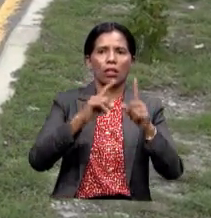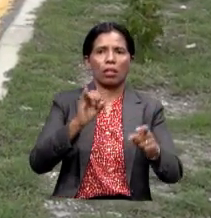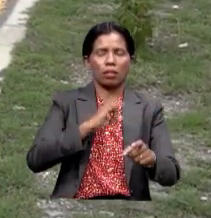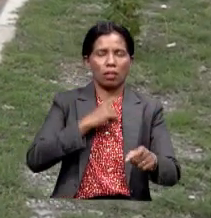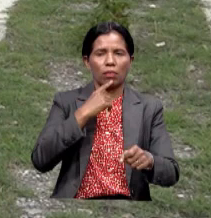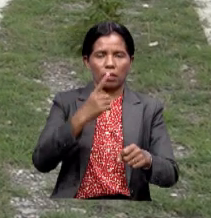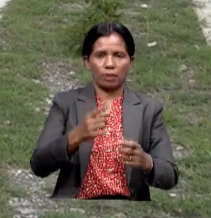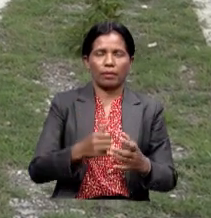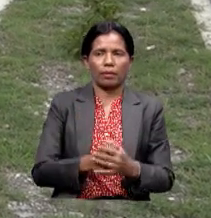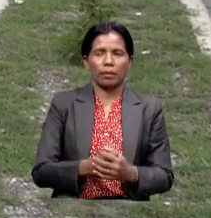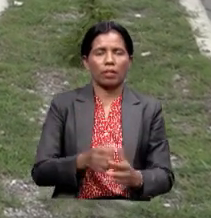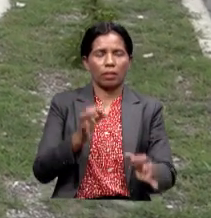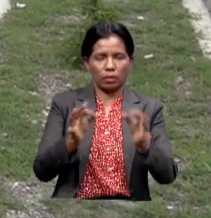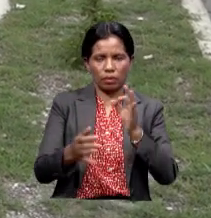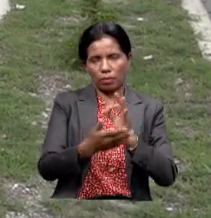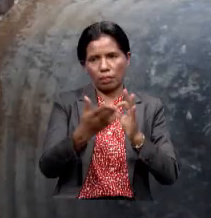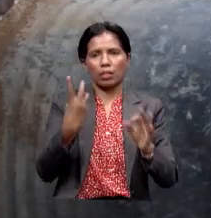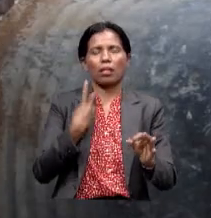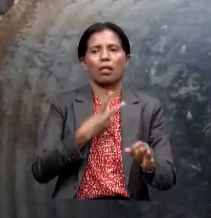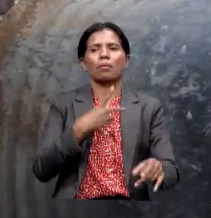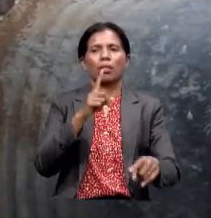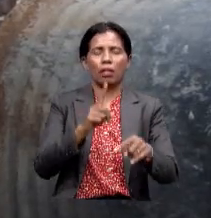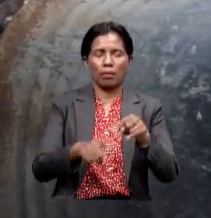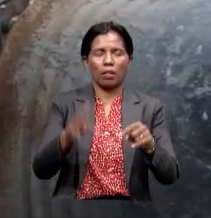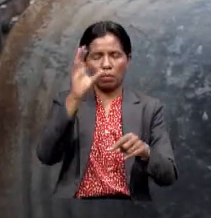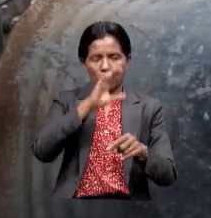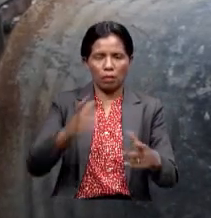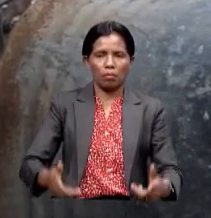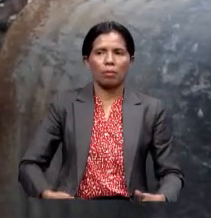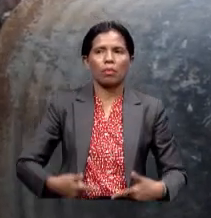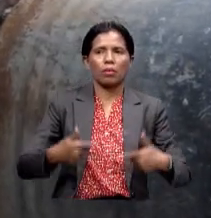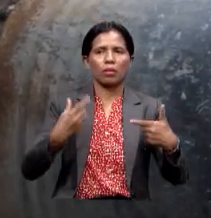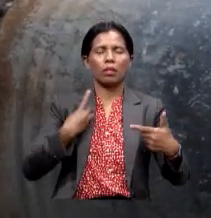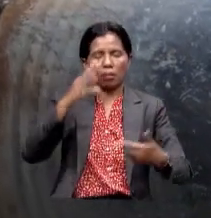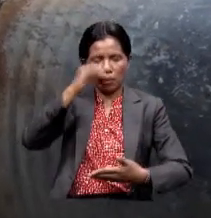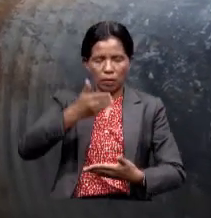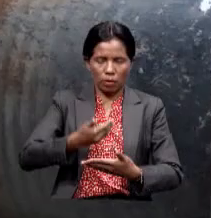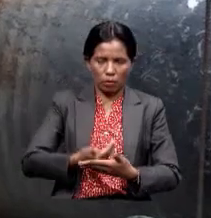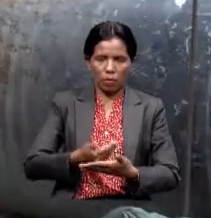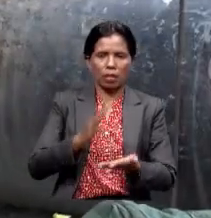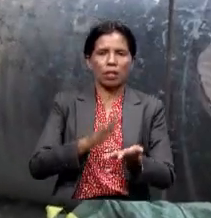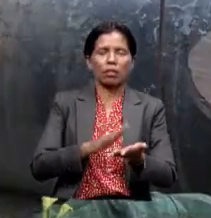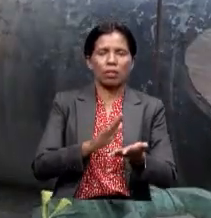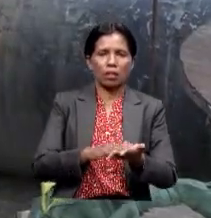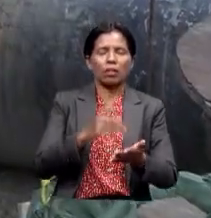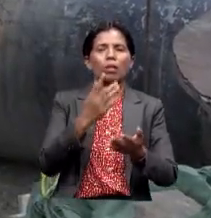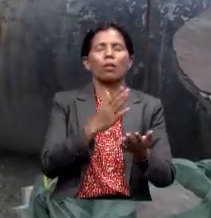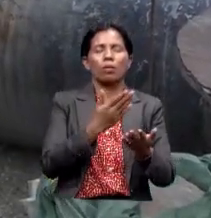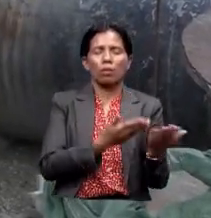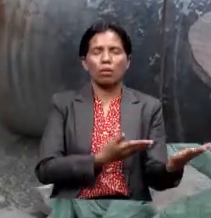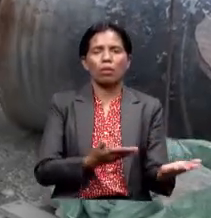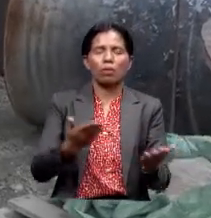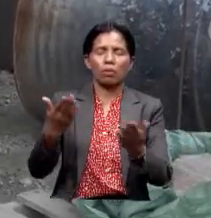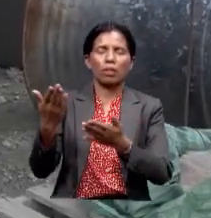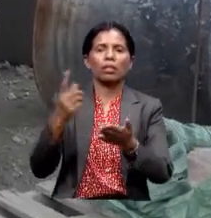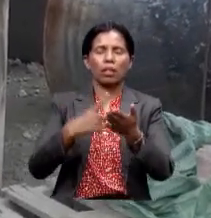di. Seita bot bandu de nami la bele buka muris. Anto am ne oan am ne beon iskola ne am ya tulori saida maka tuludu am ne oan sira